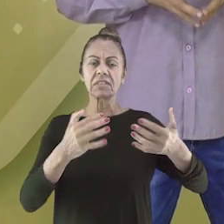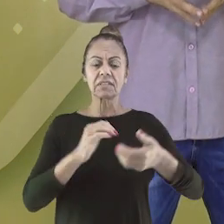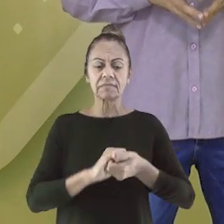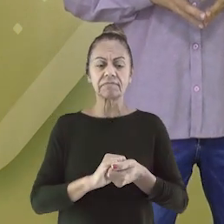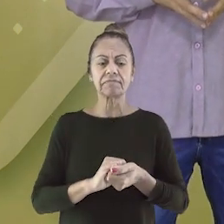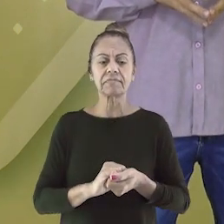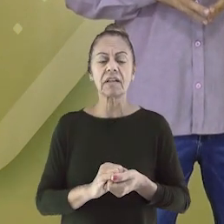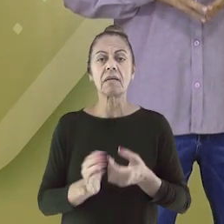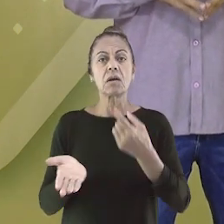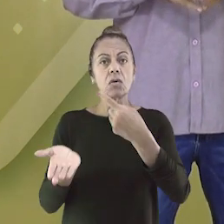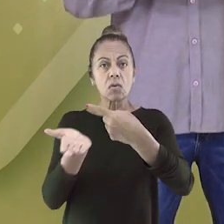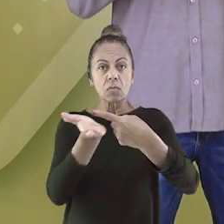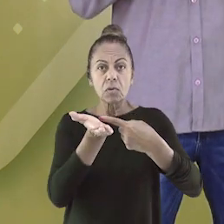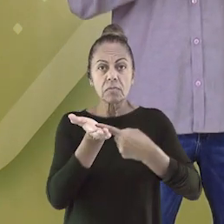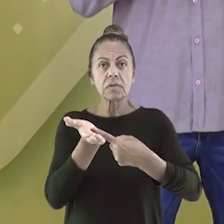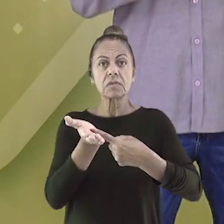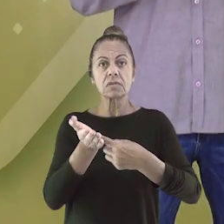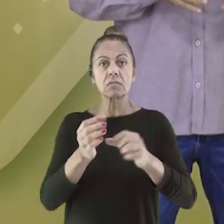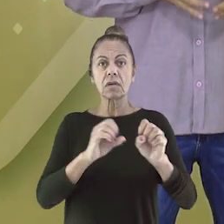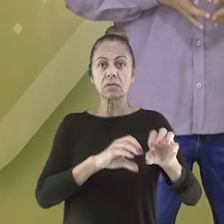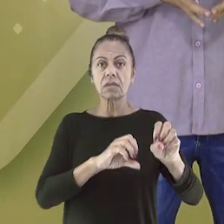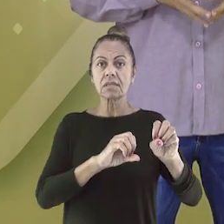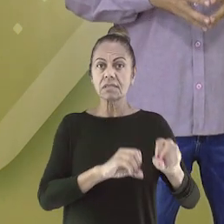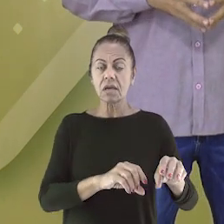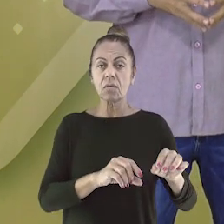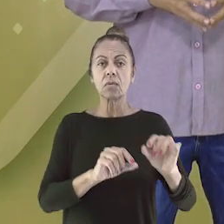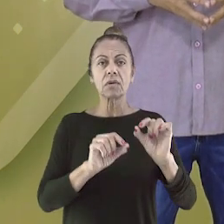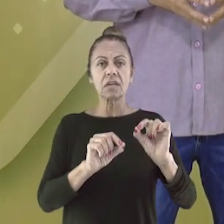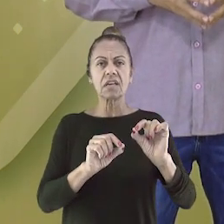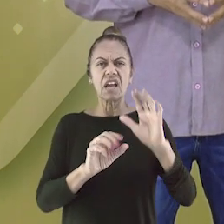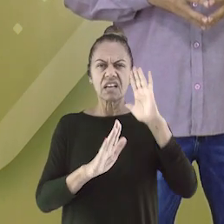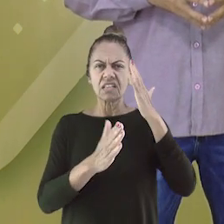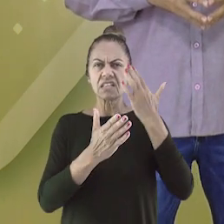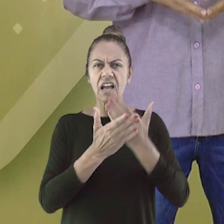Reforma Protestante foi o compromisso com a educação,